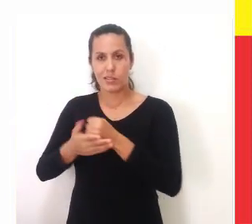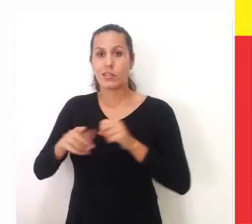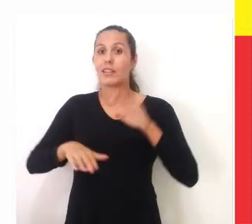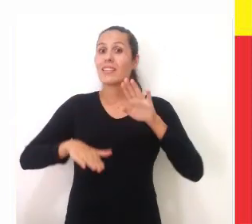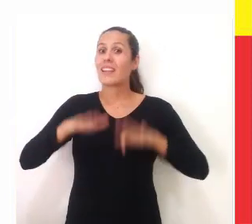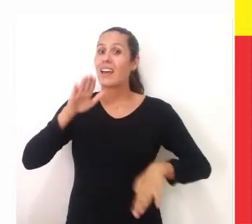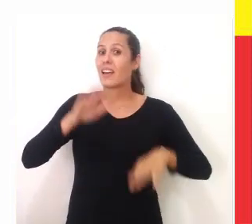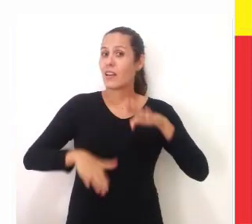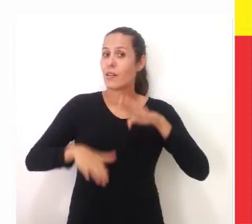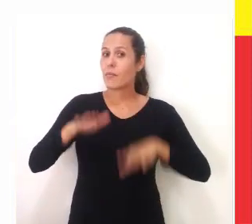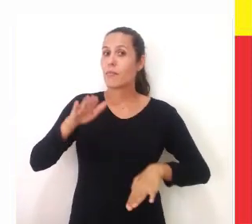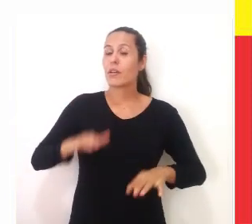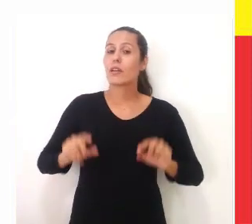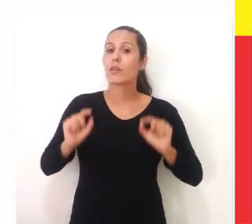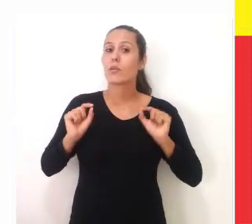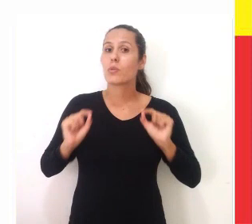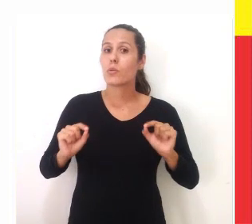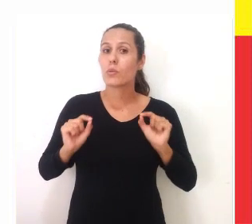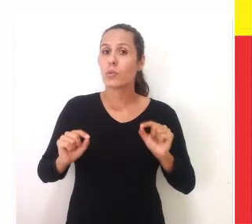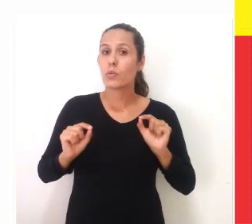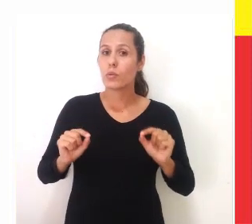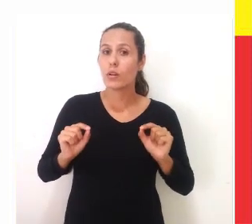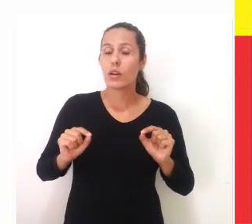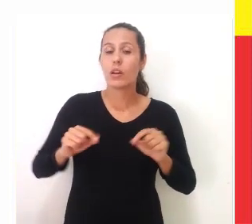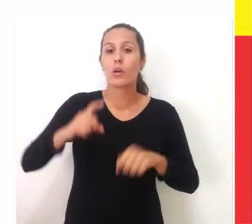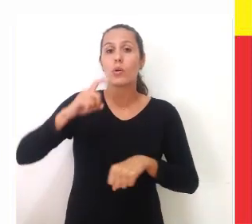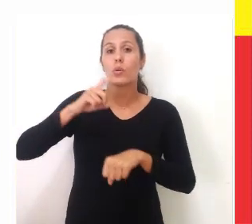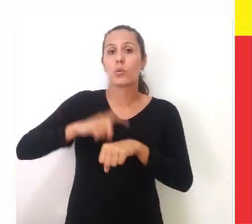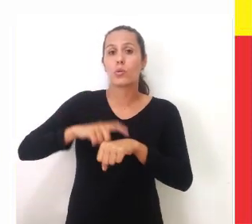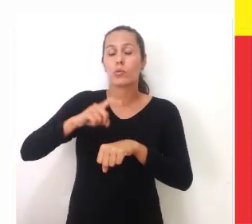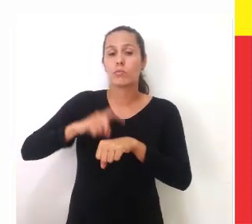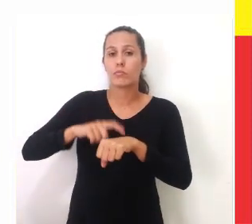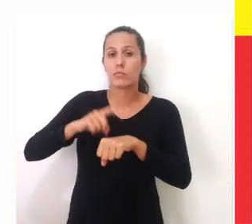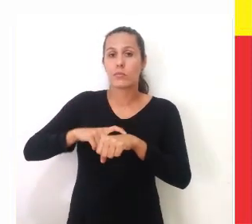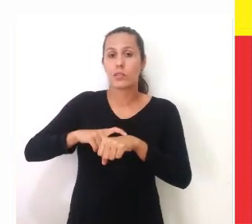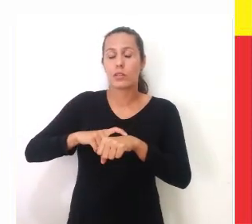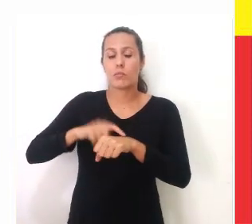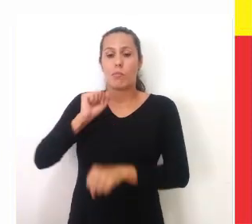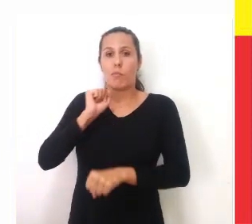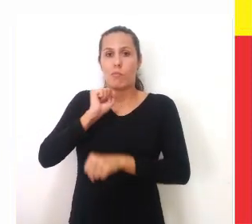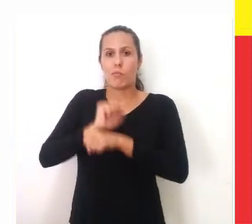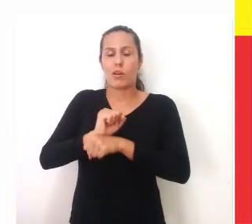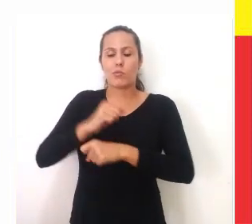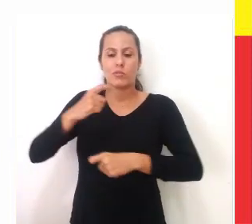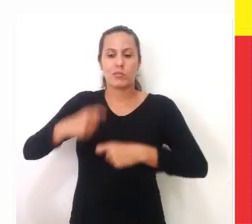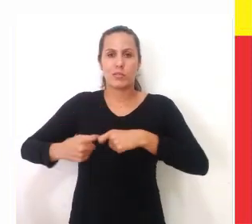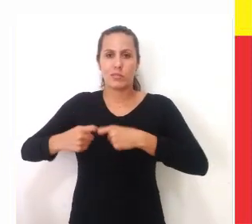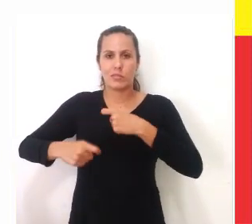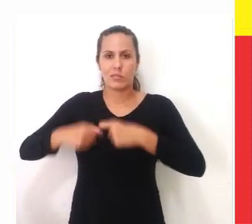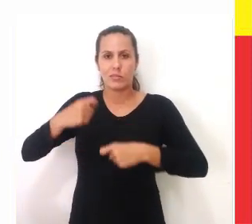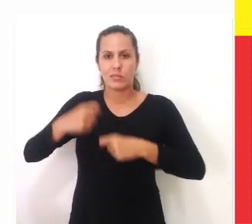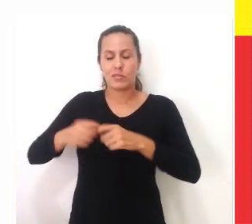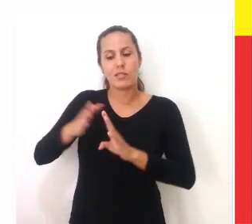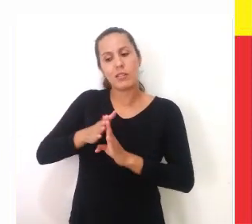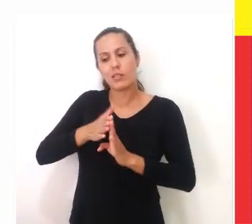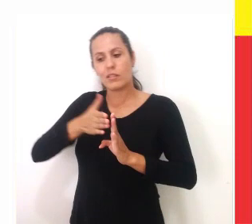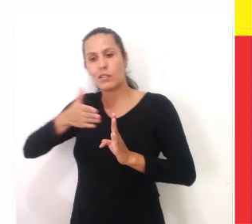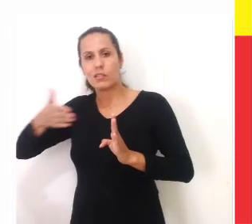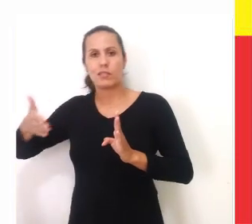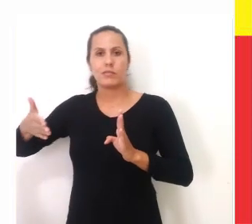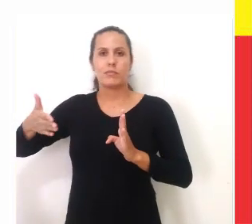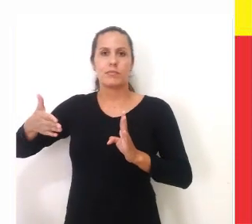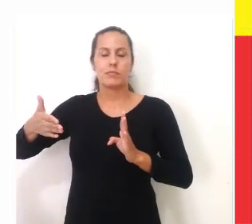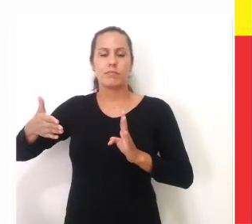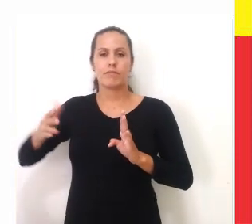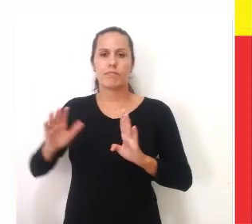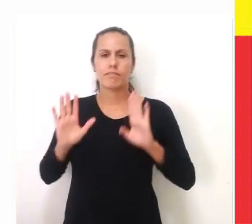e depende da abstinência de relações sexuais durante o período